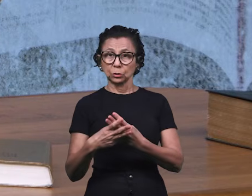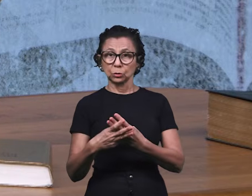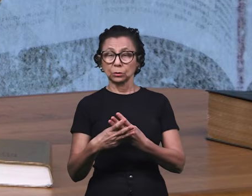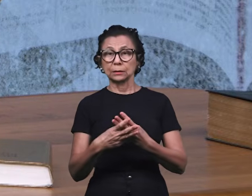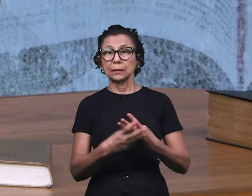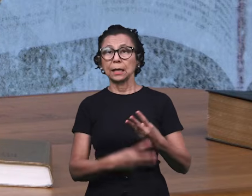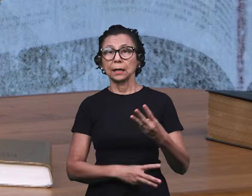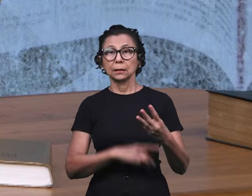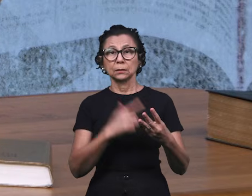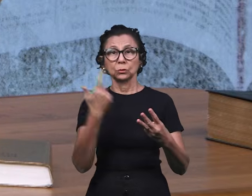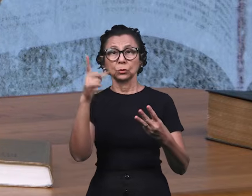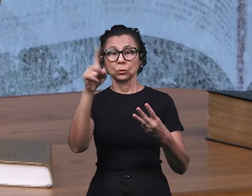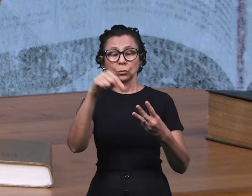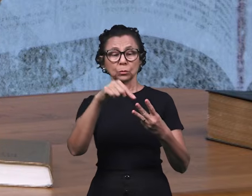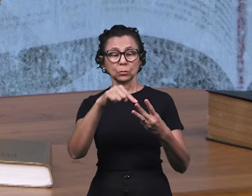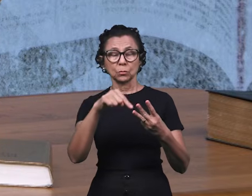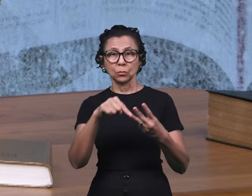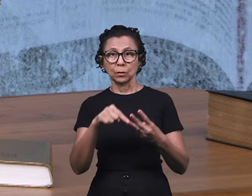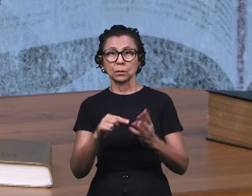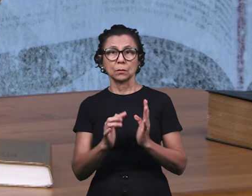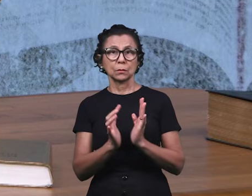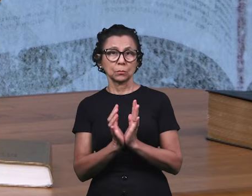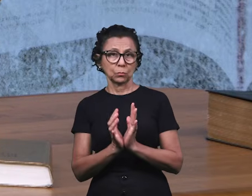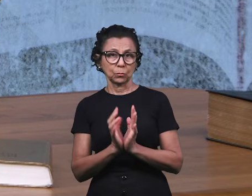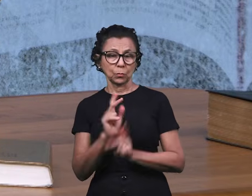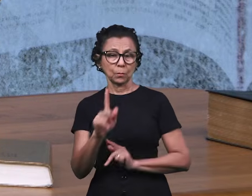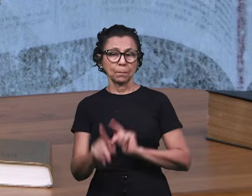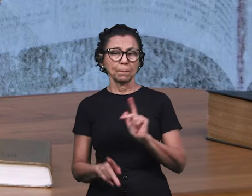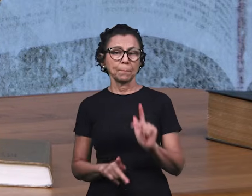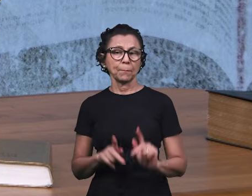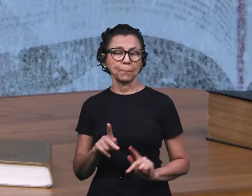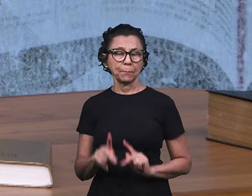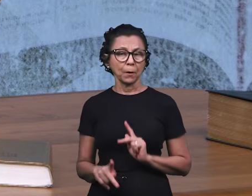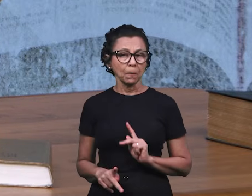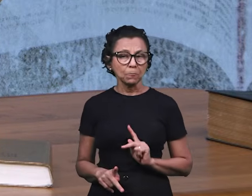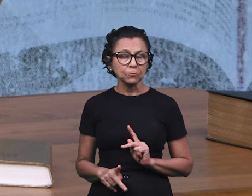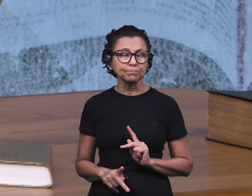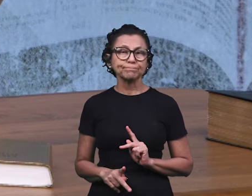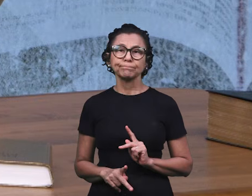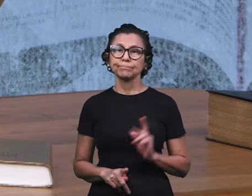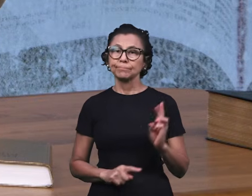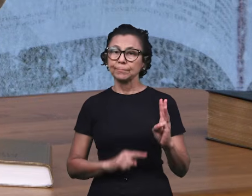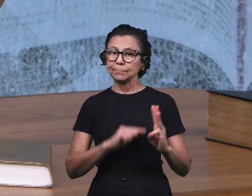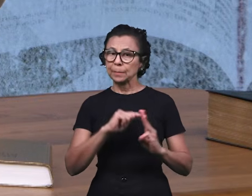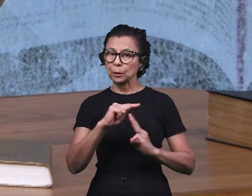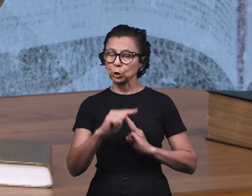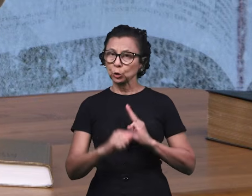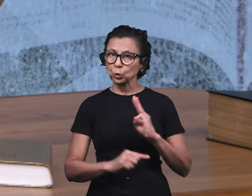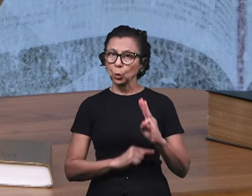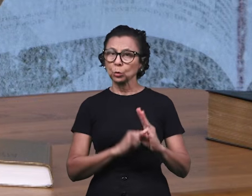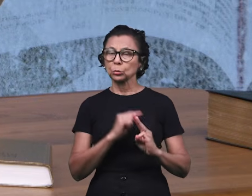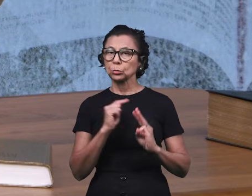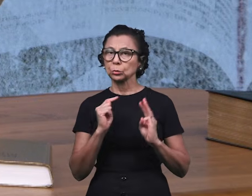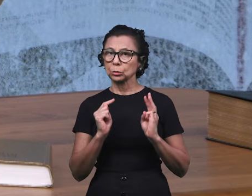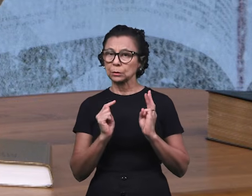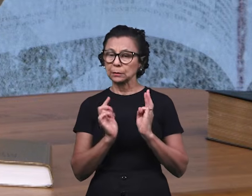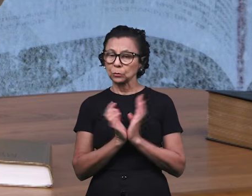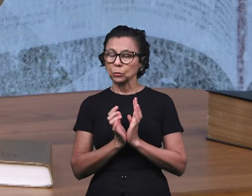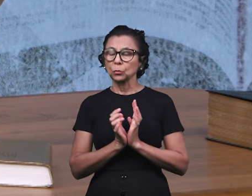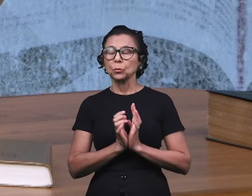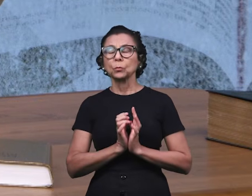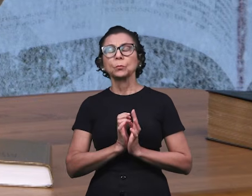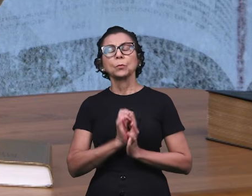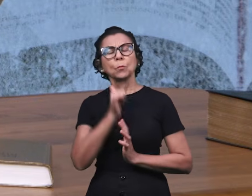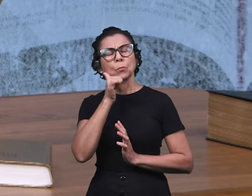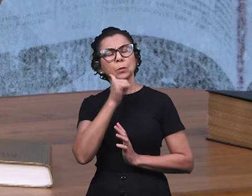e sobre o sul dos Queneus. E Davi não dava vida nem a homem nem a mulher para trazê-los a